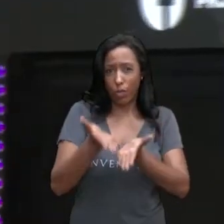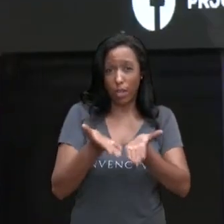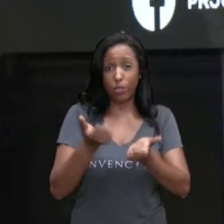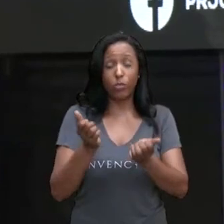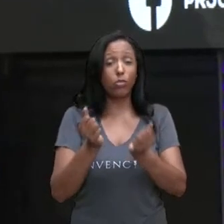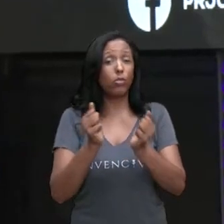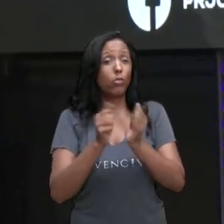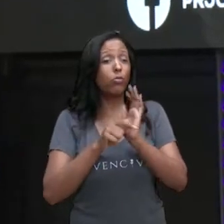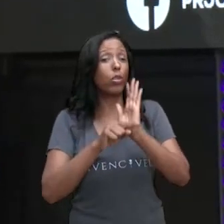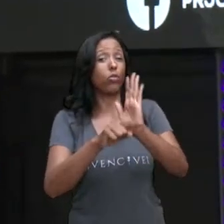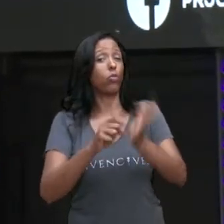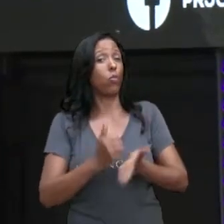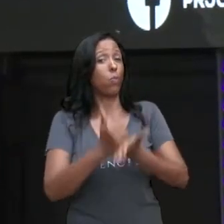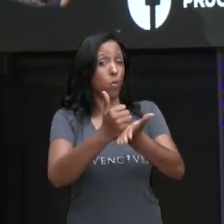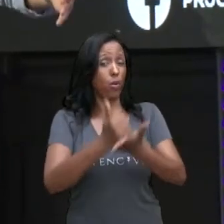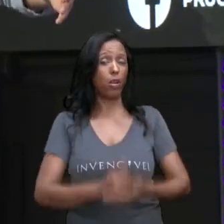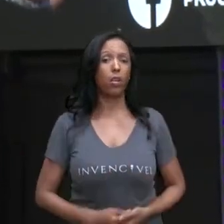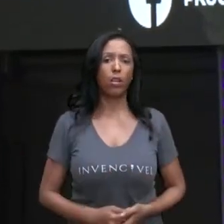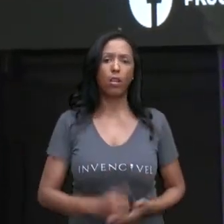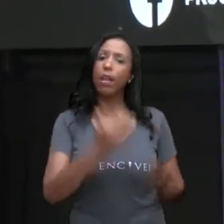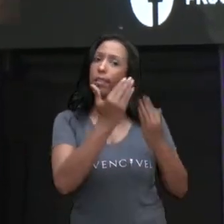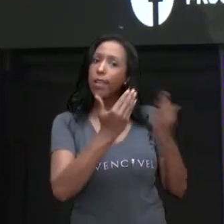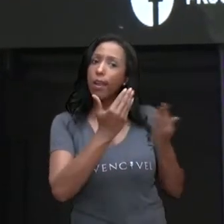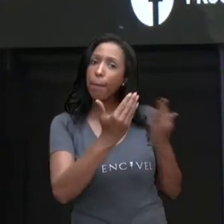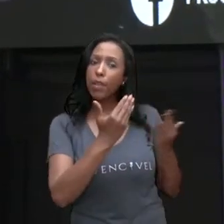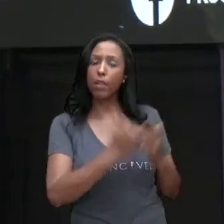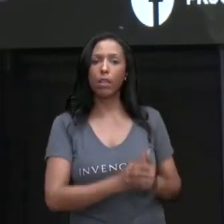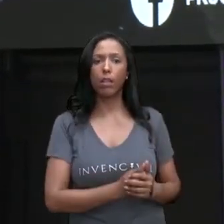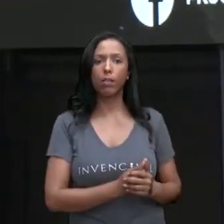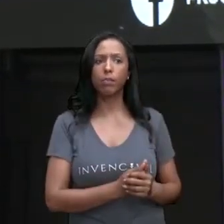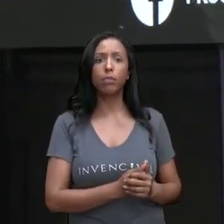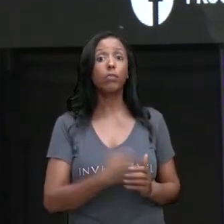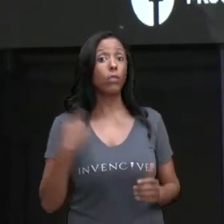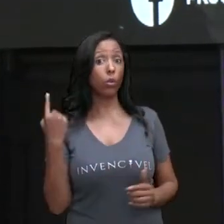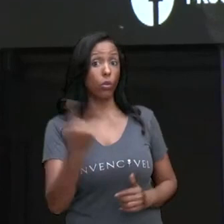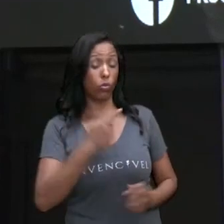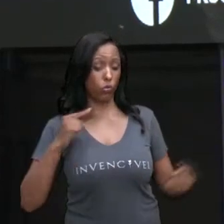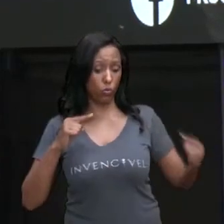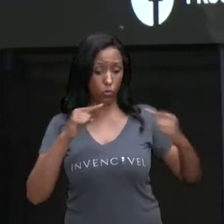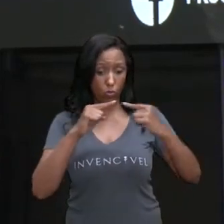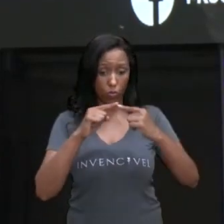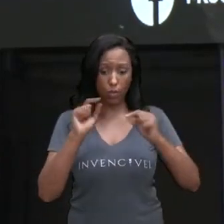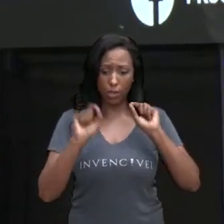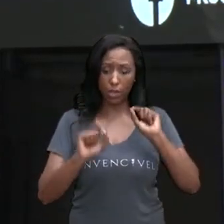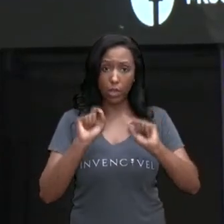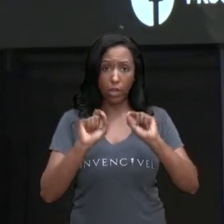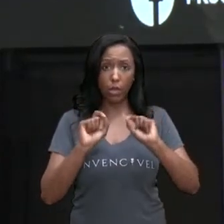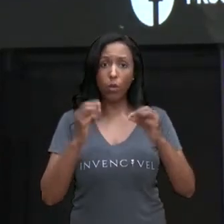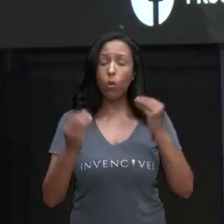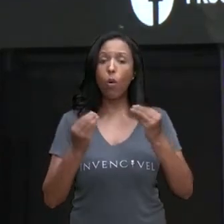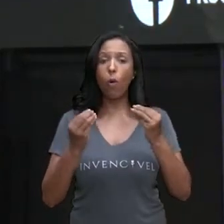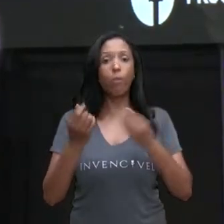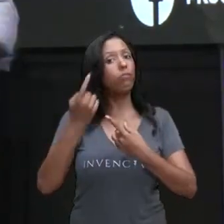como de todas as comunidades terapêuticas evangélicas, é infinitamente maior do que o resultado das